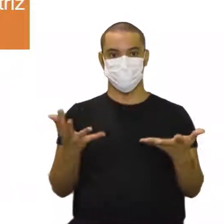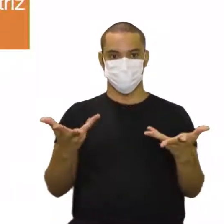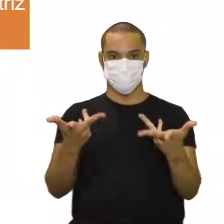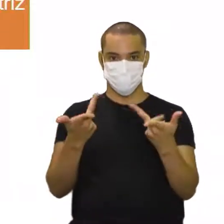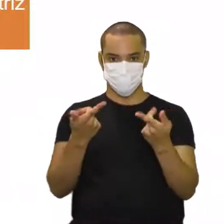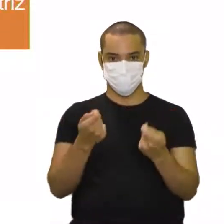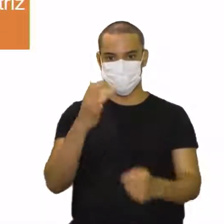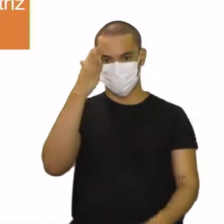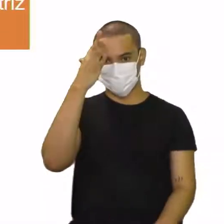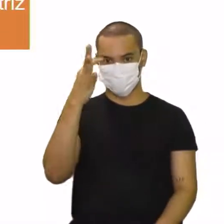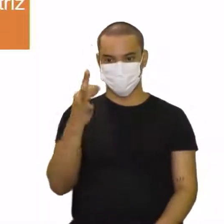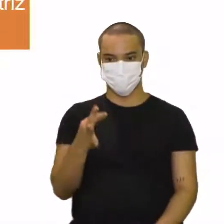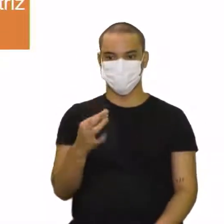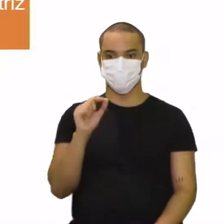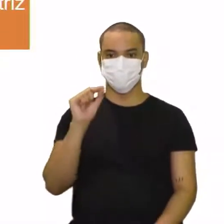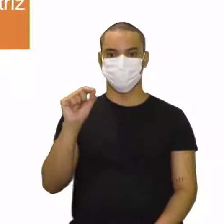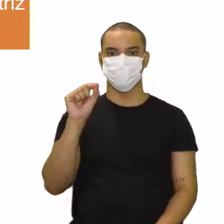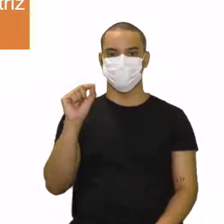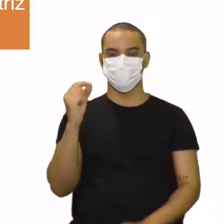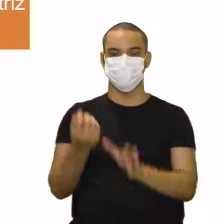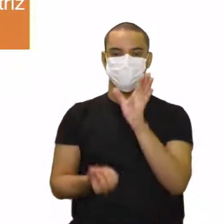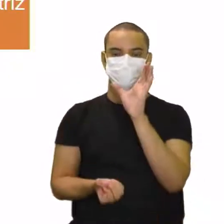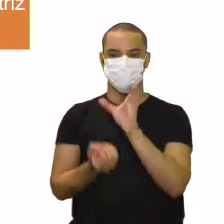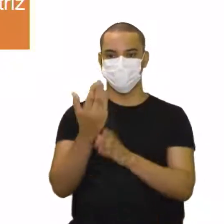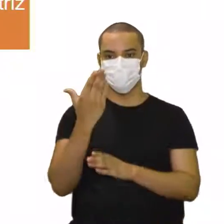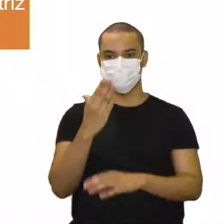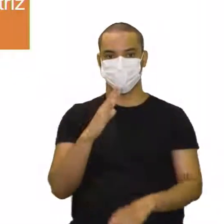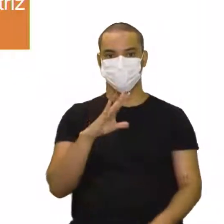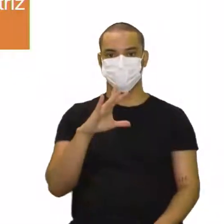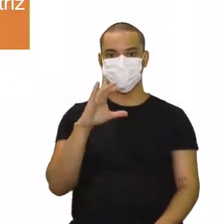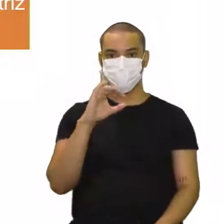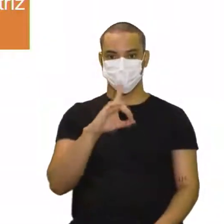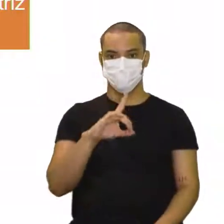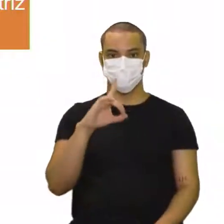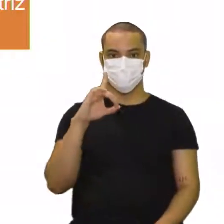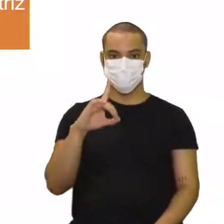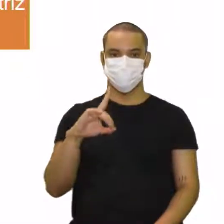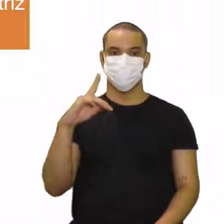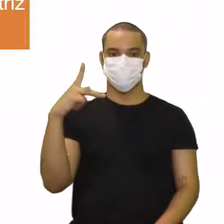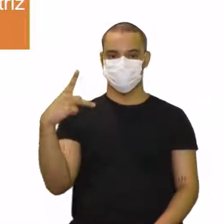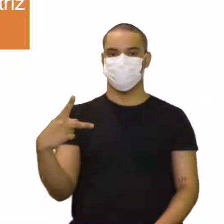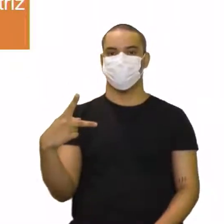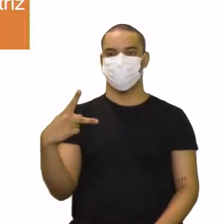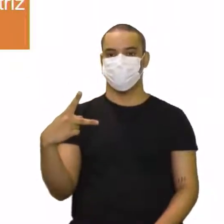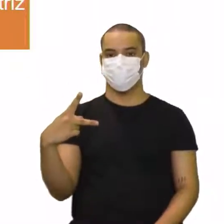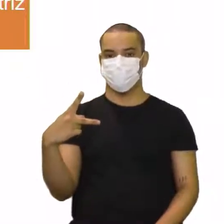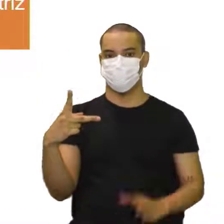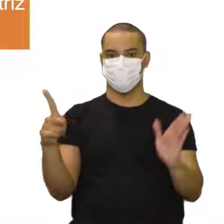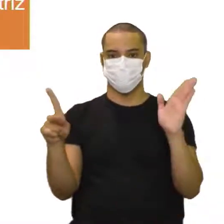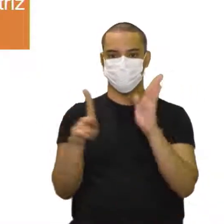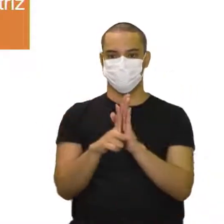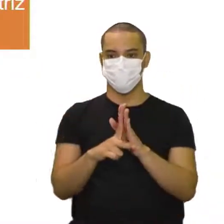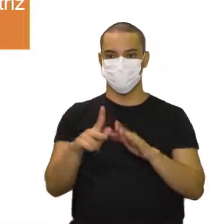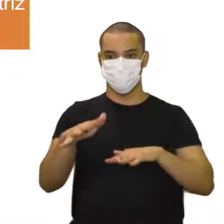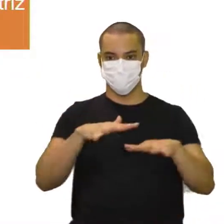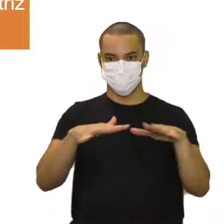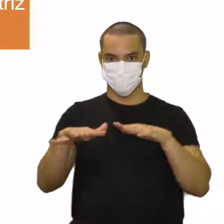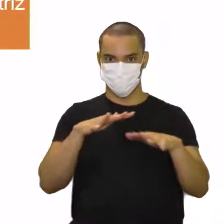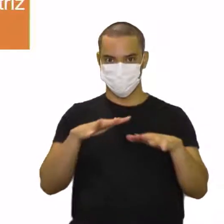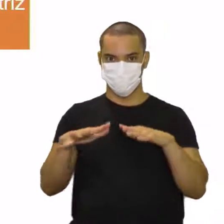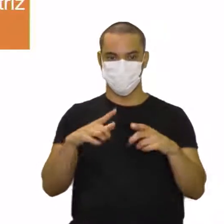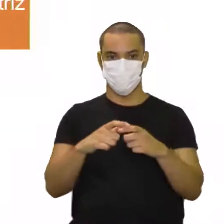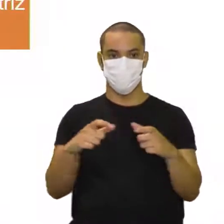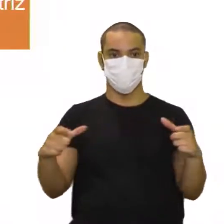habilidade: compreender a geração de diferença de potencial pelo movimento de